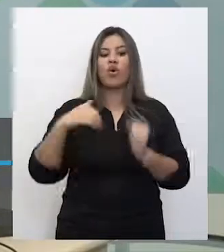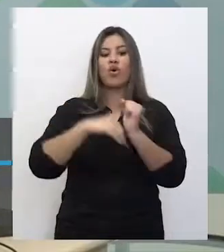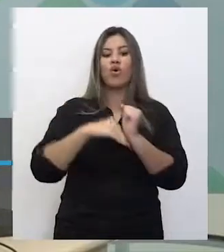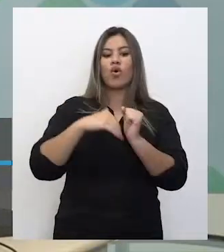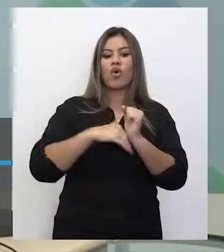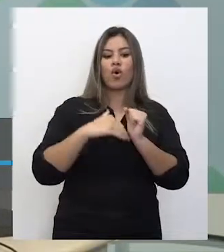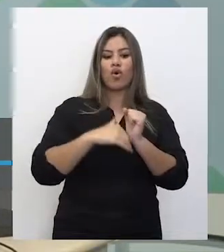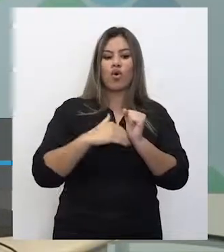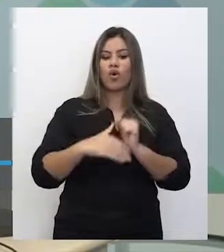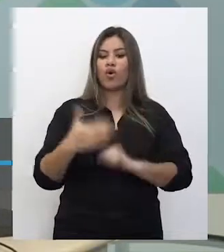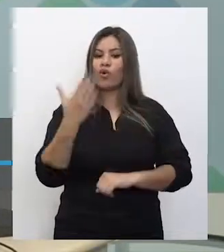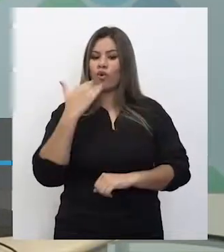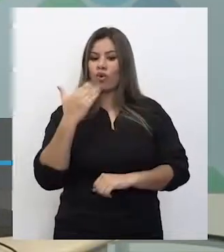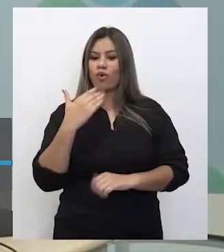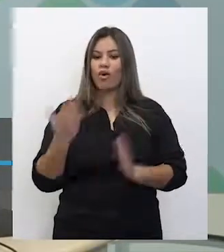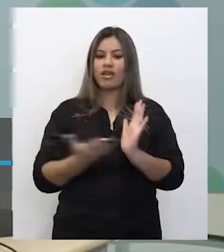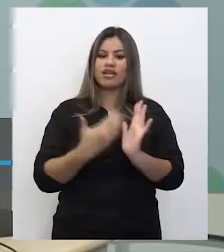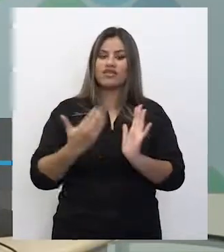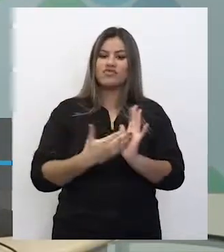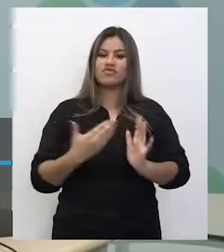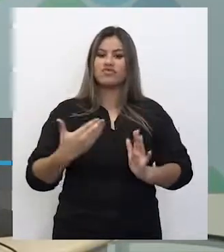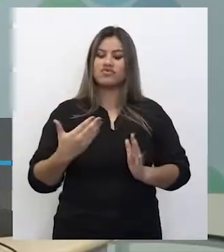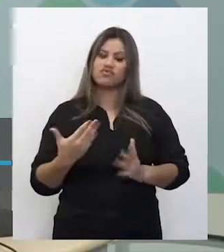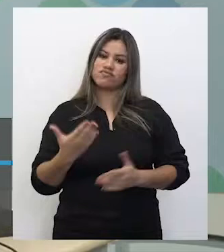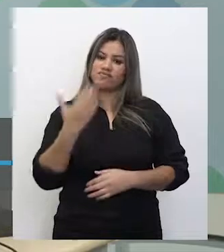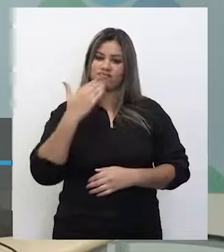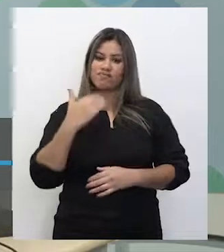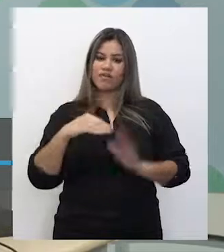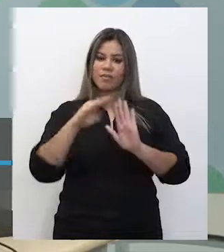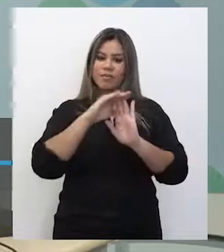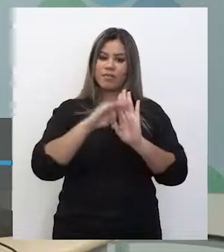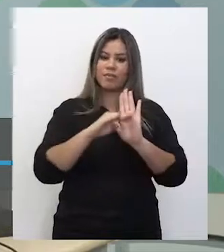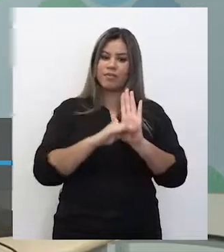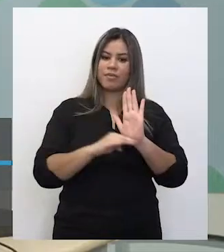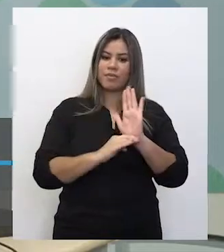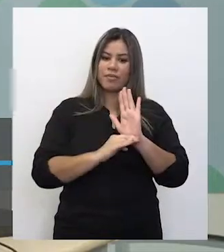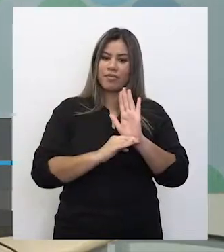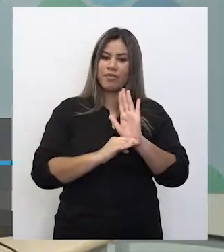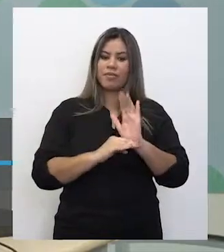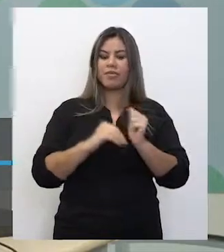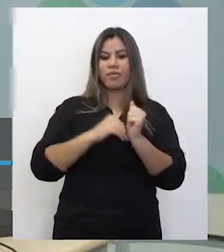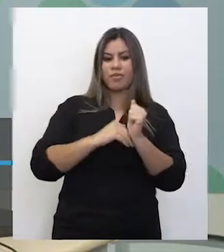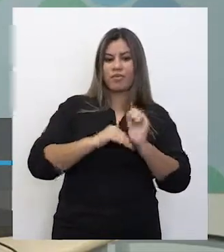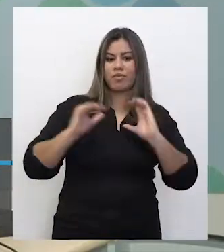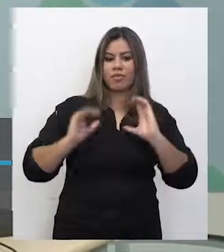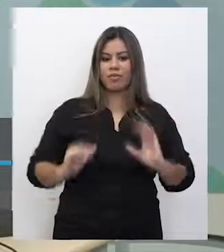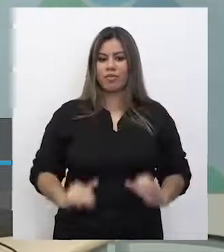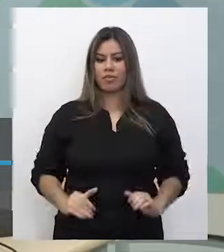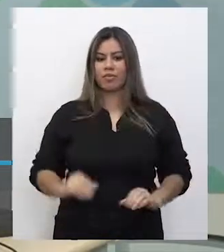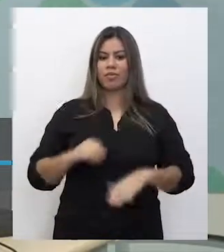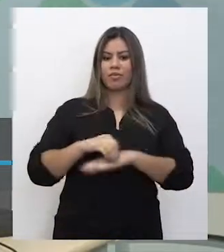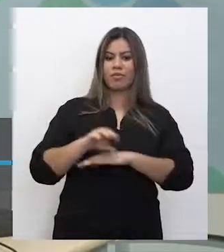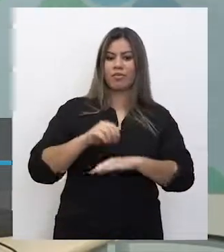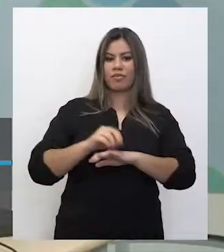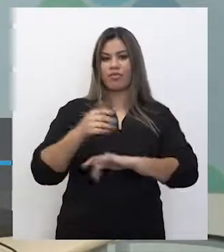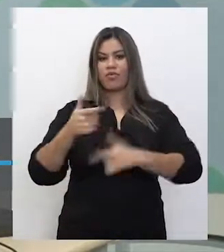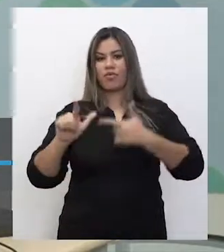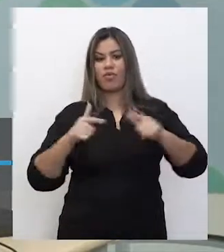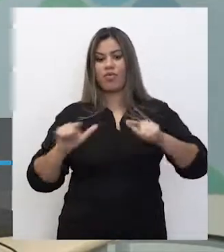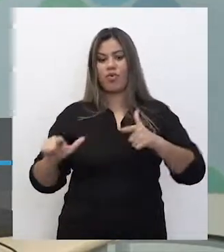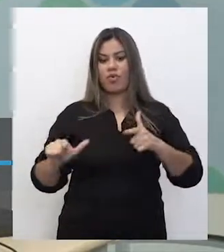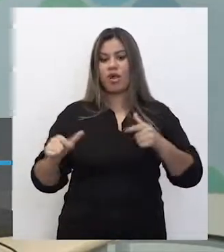livro sobre alimentos. É uma coletânea dos padrões reconhecidos internacionalmente, códigos de conduta, orientações e outras